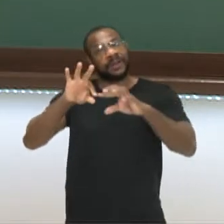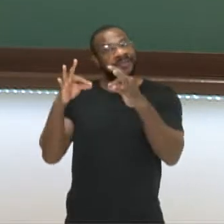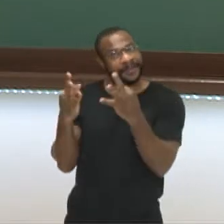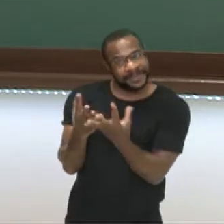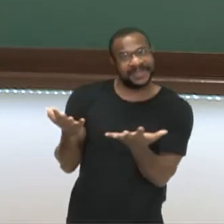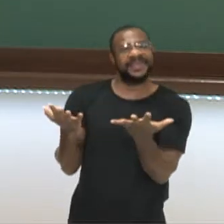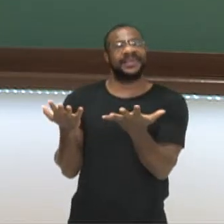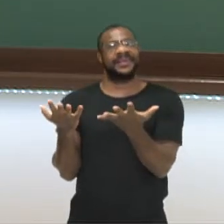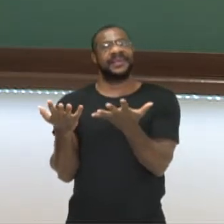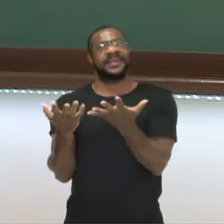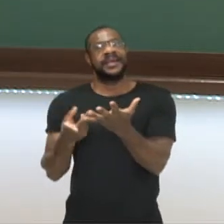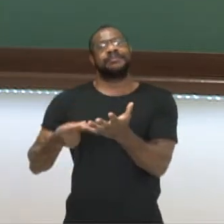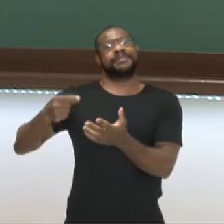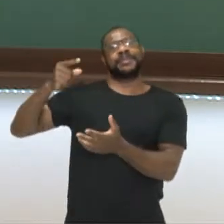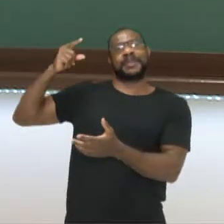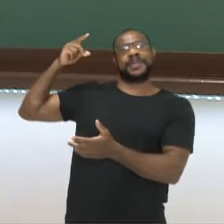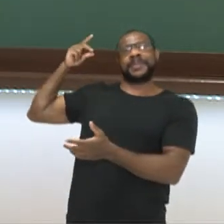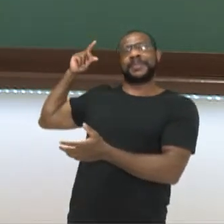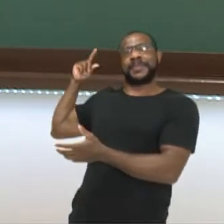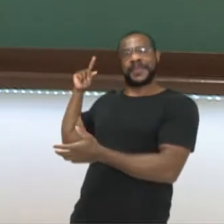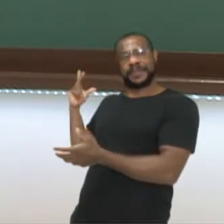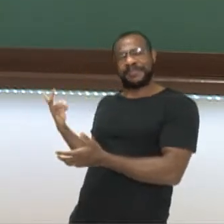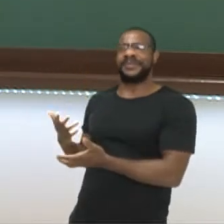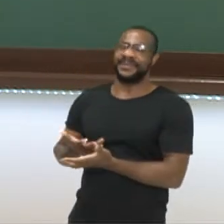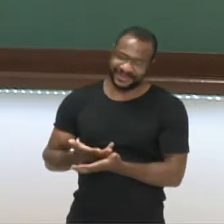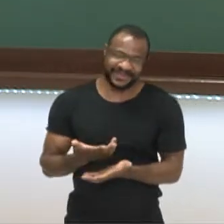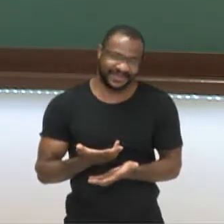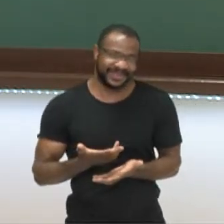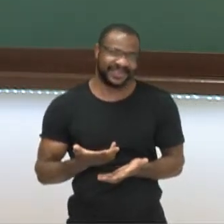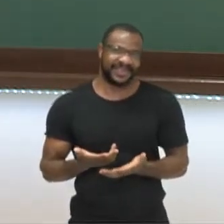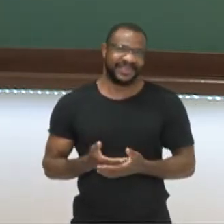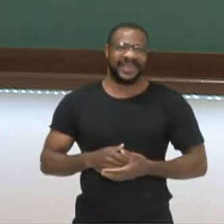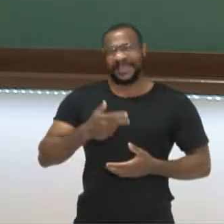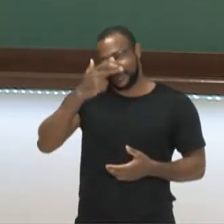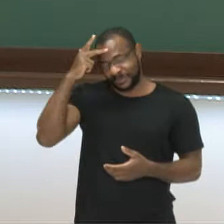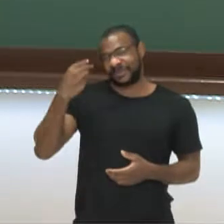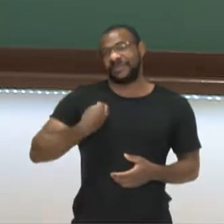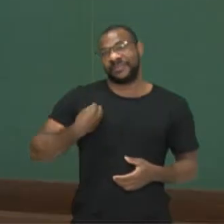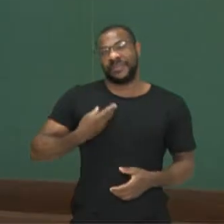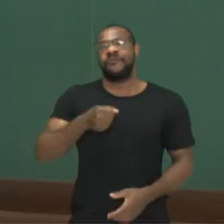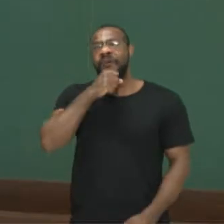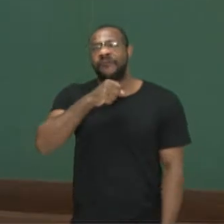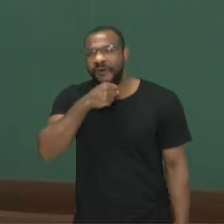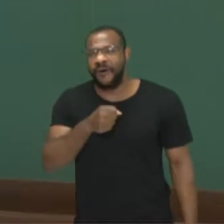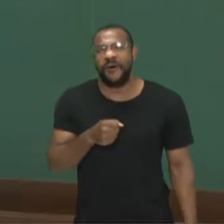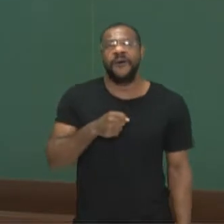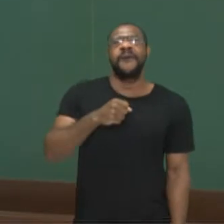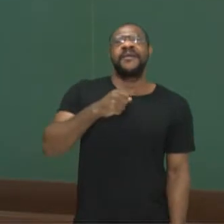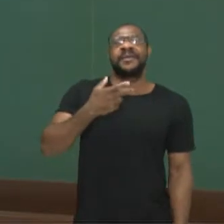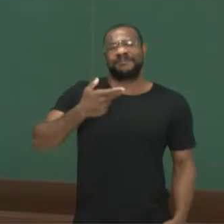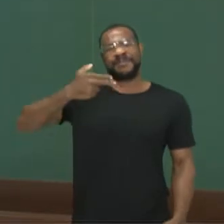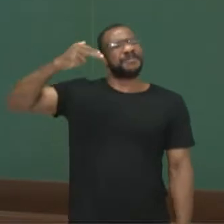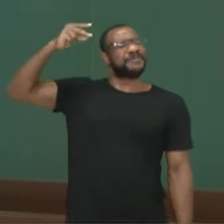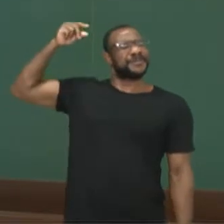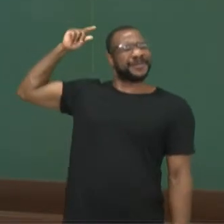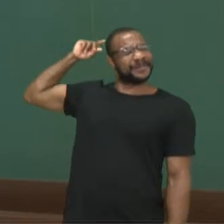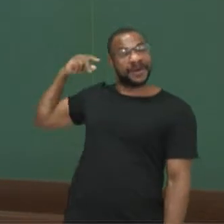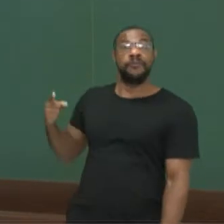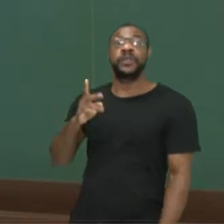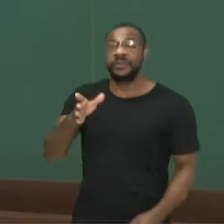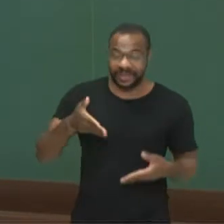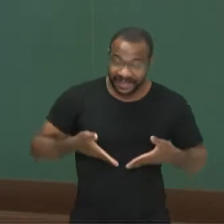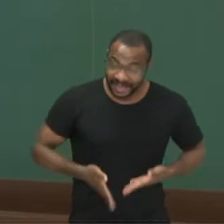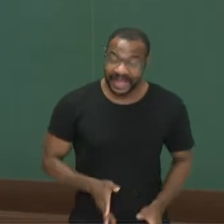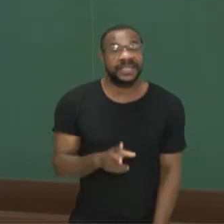seus antecedentes, de quem veio antes de você. Portanto, você já nasce com